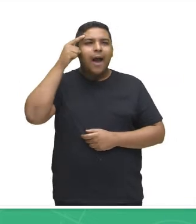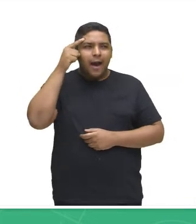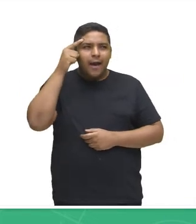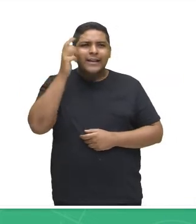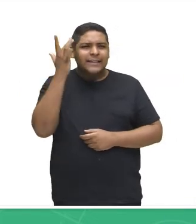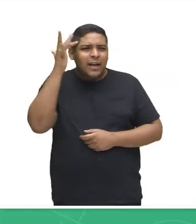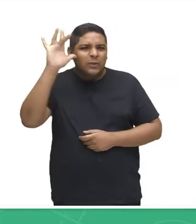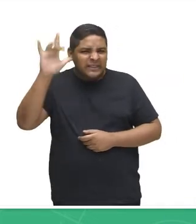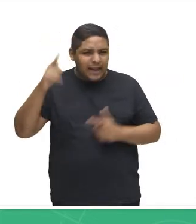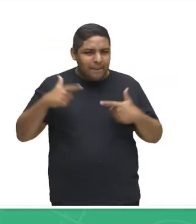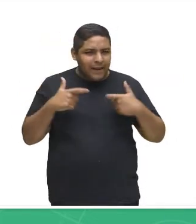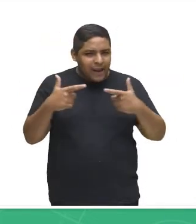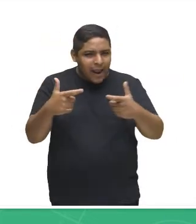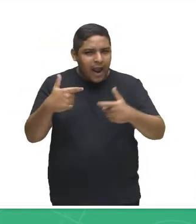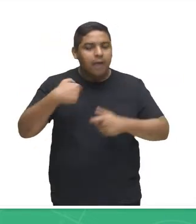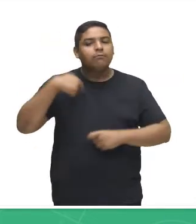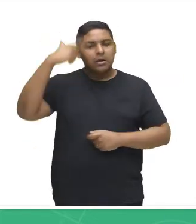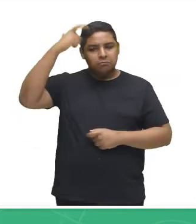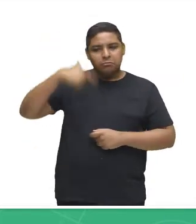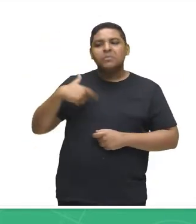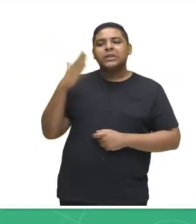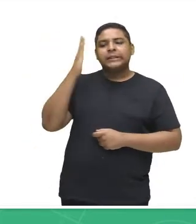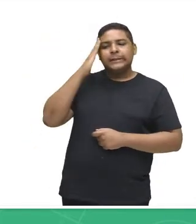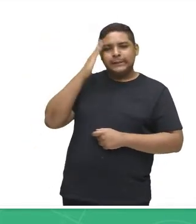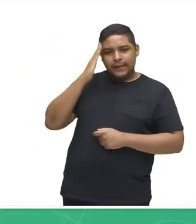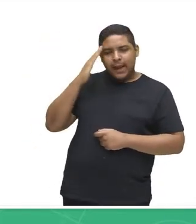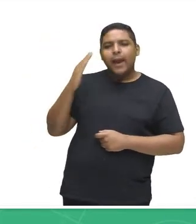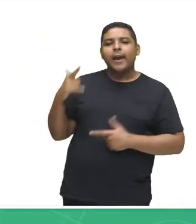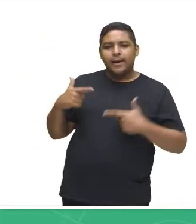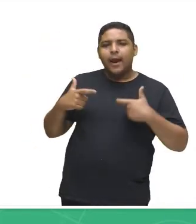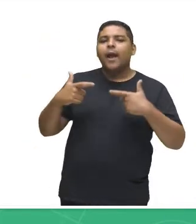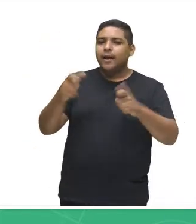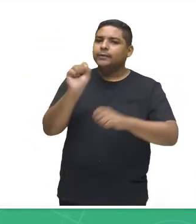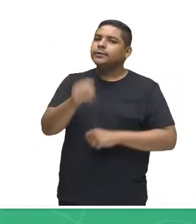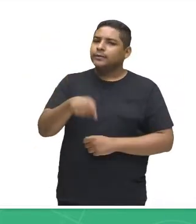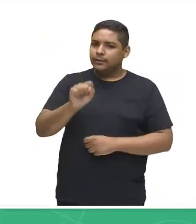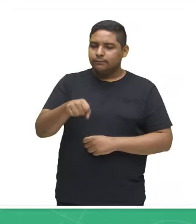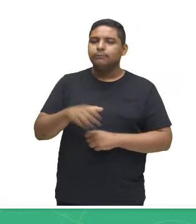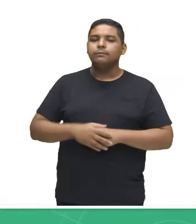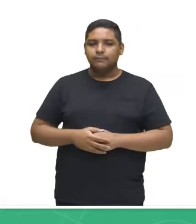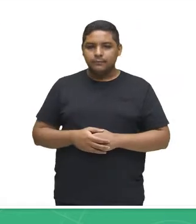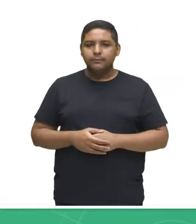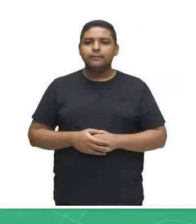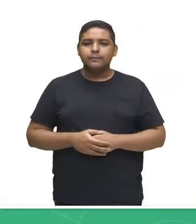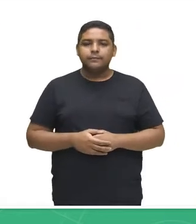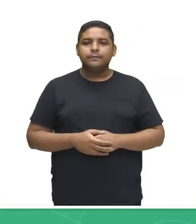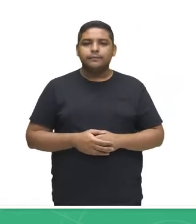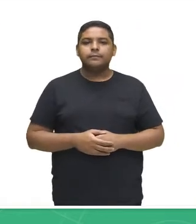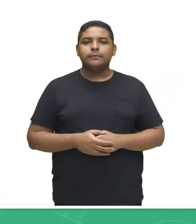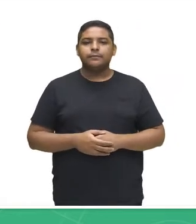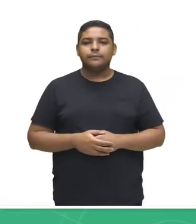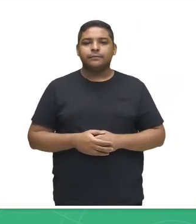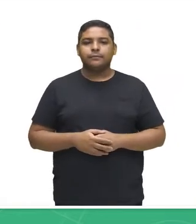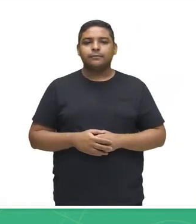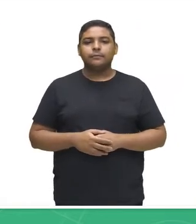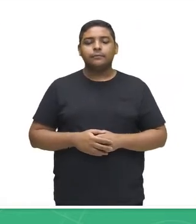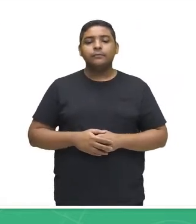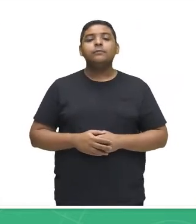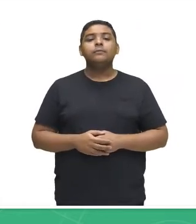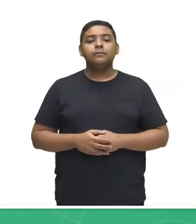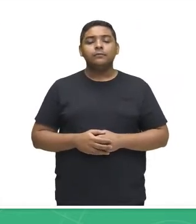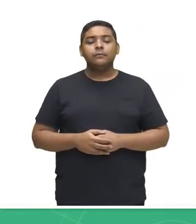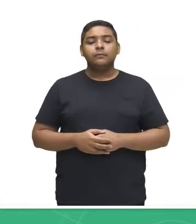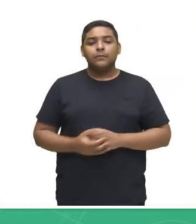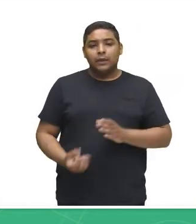o primeiro governo centralizado, que era bem diferente de quem? Dos sumérios,